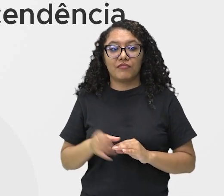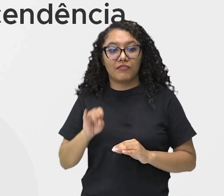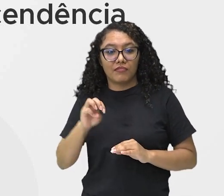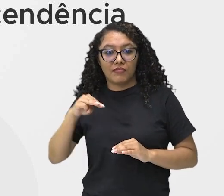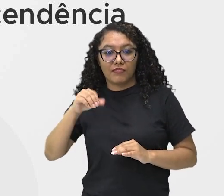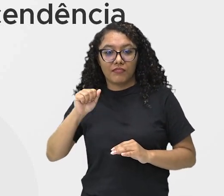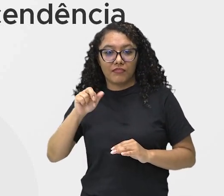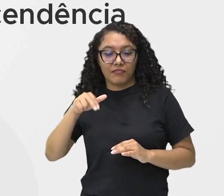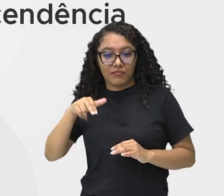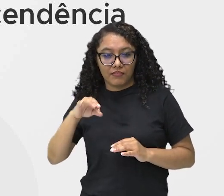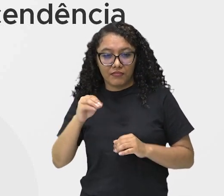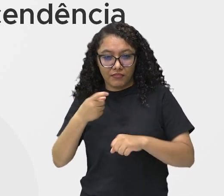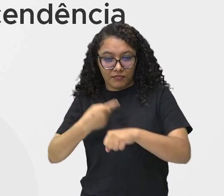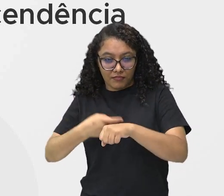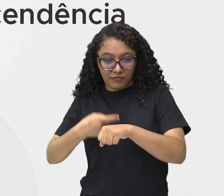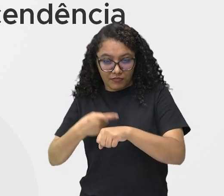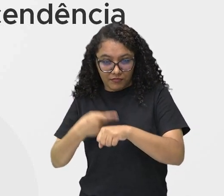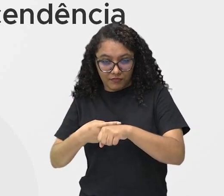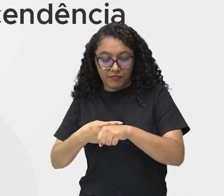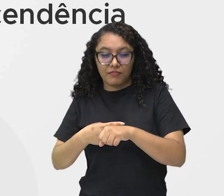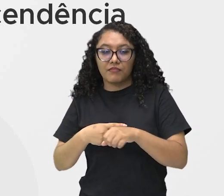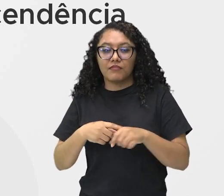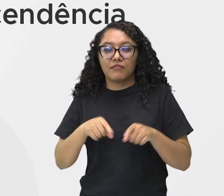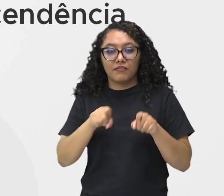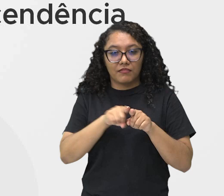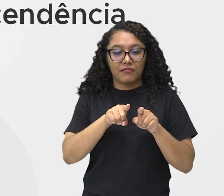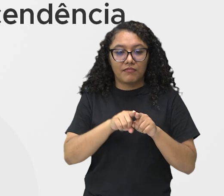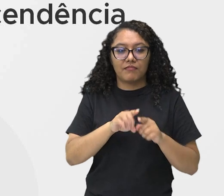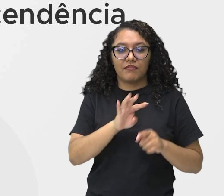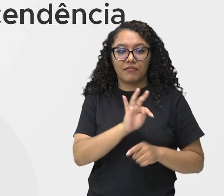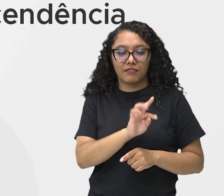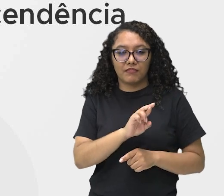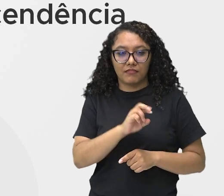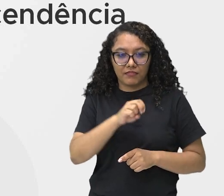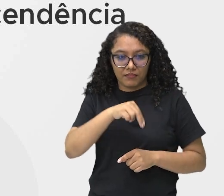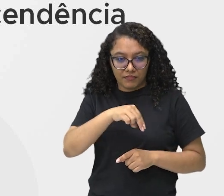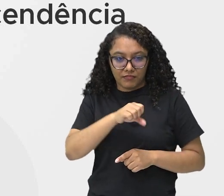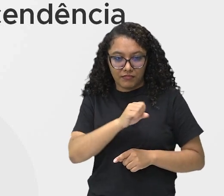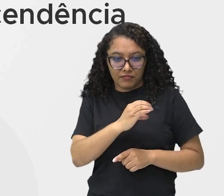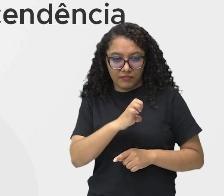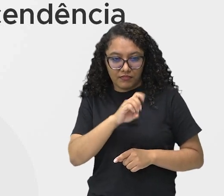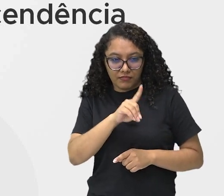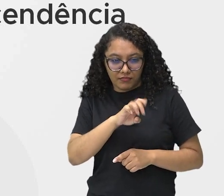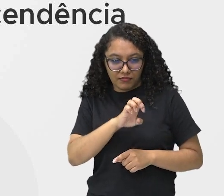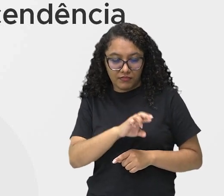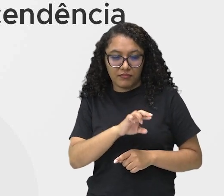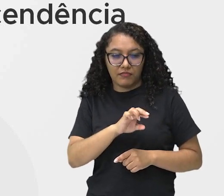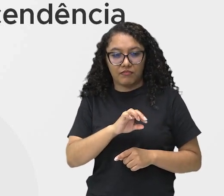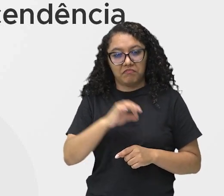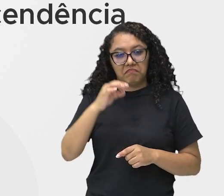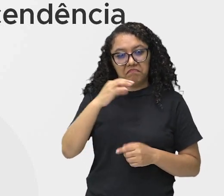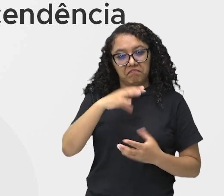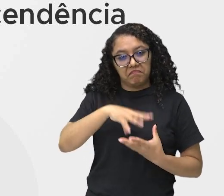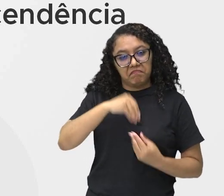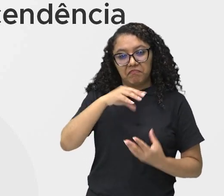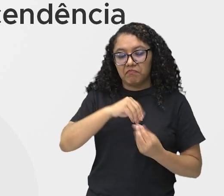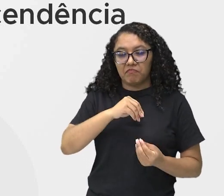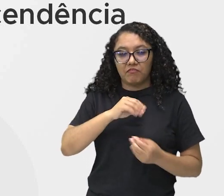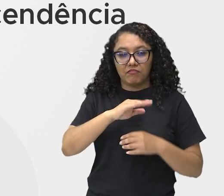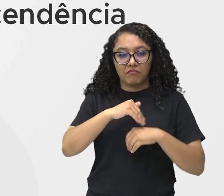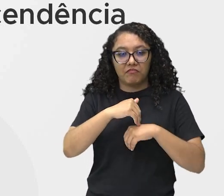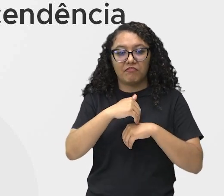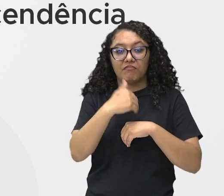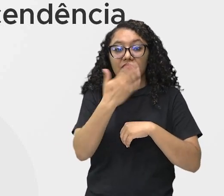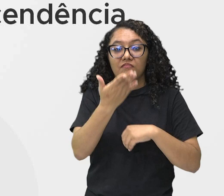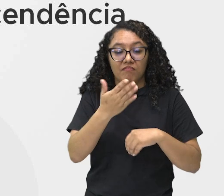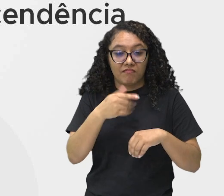imanência, material, físico e transcendência. O espiritual,